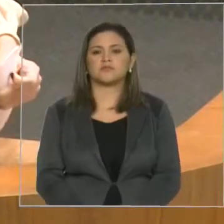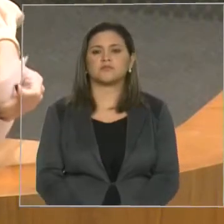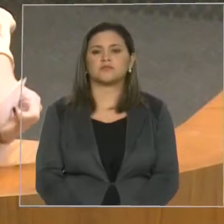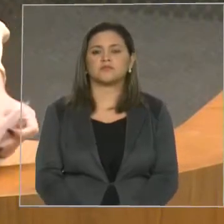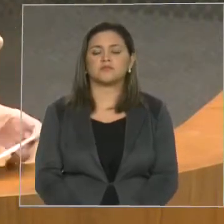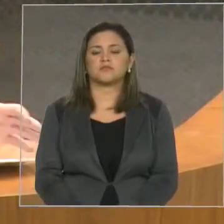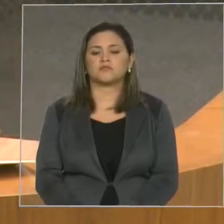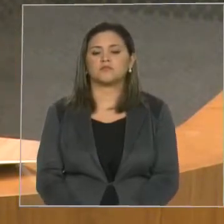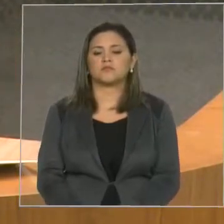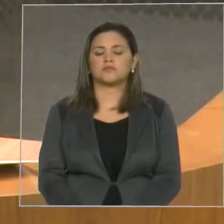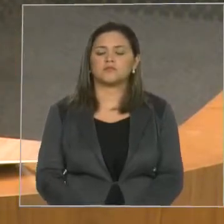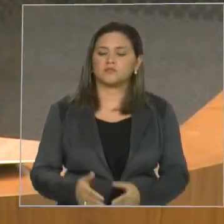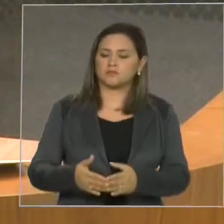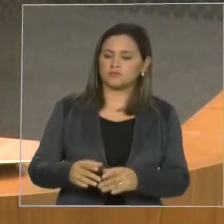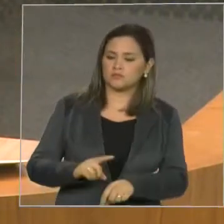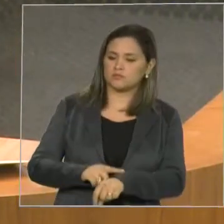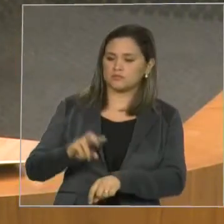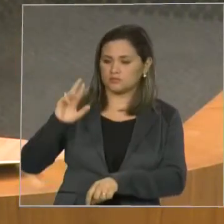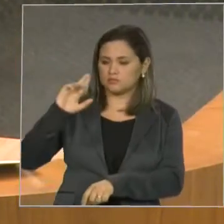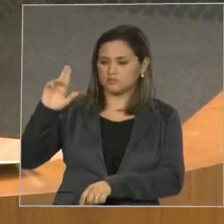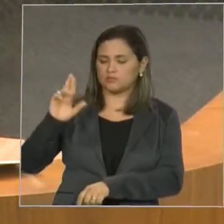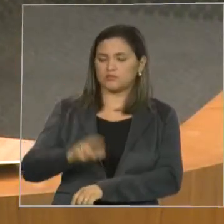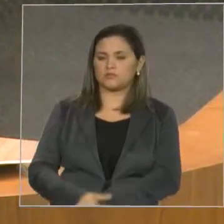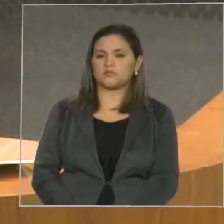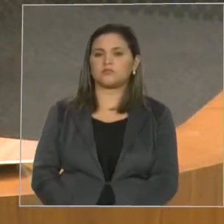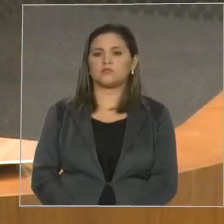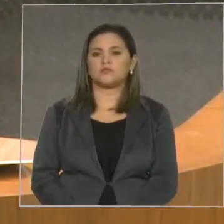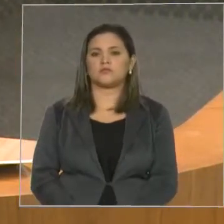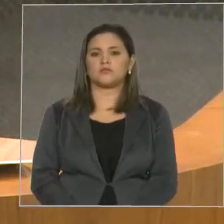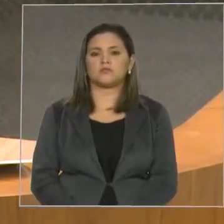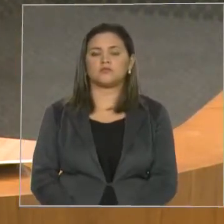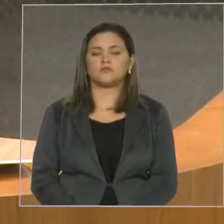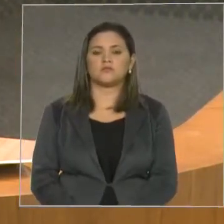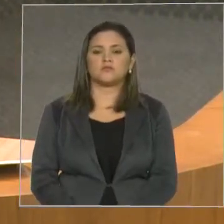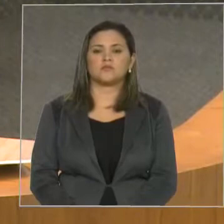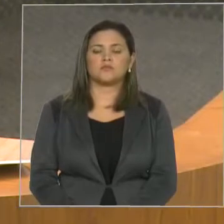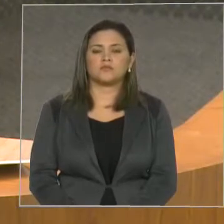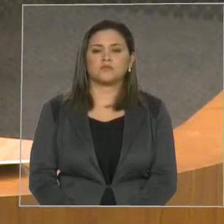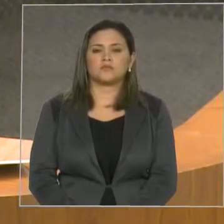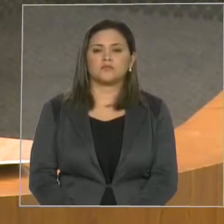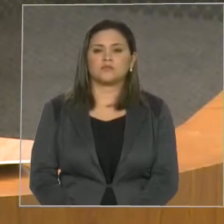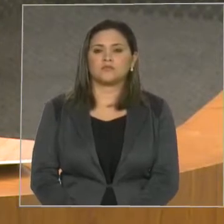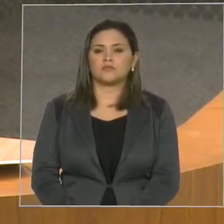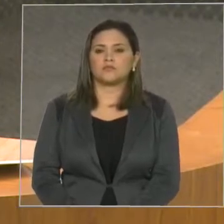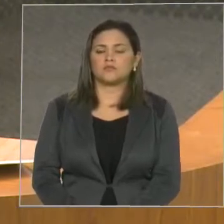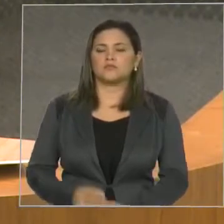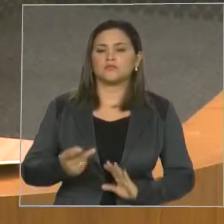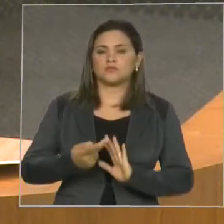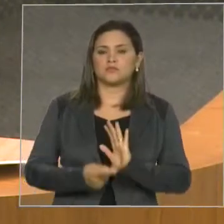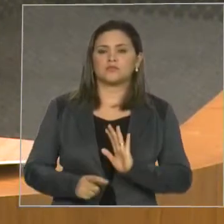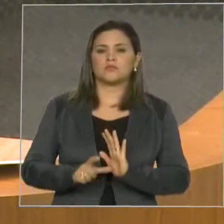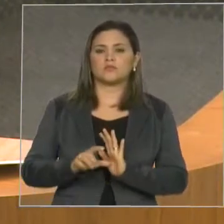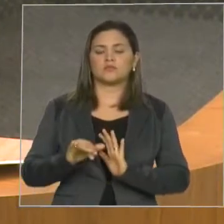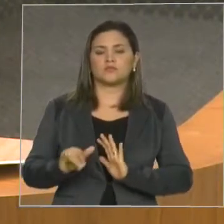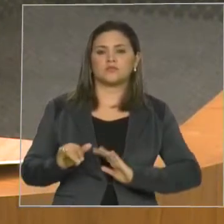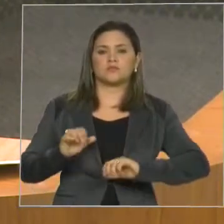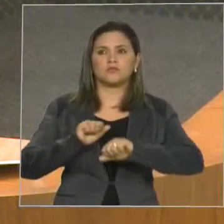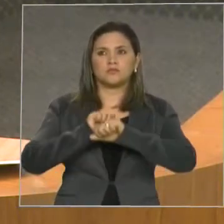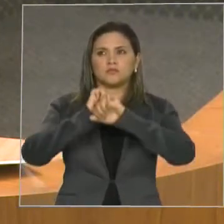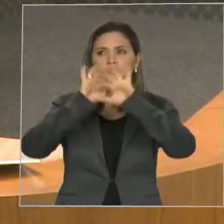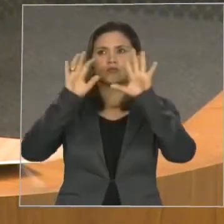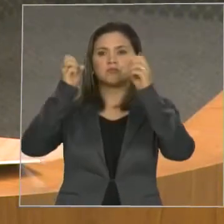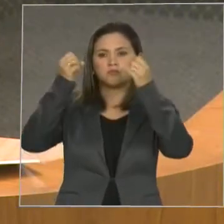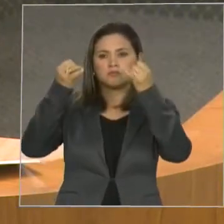Tempo da liderança, senhor presidente. Eu dei entrada nessa Assembleia com um projeto de lei na transparência